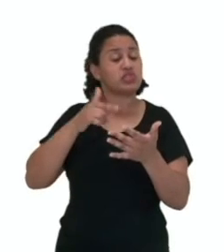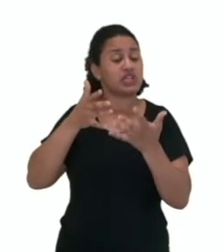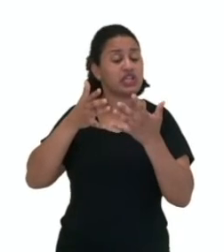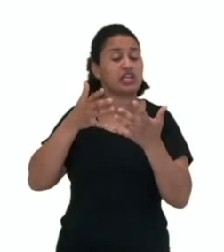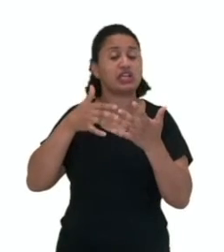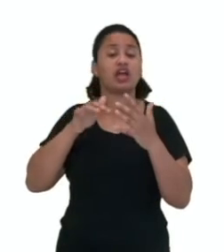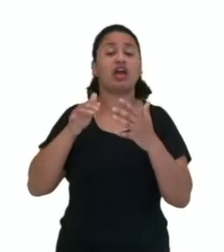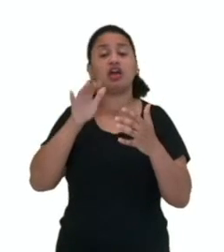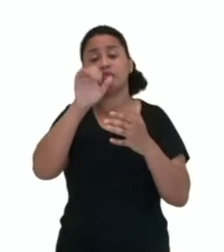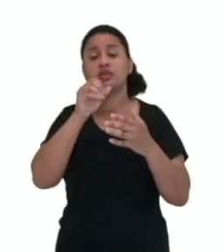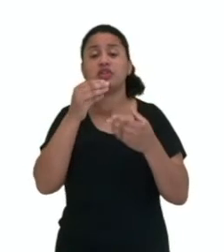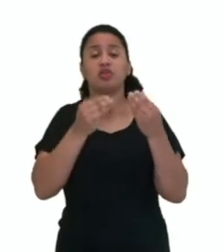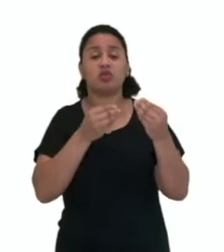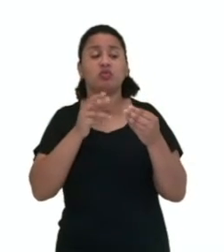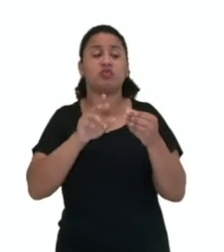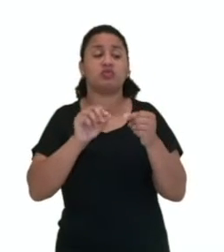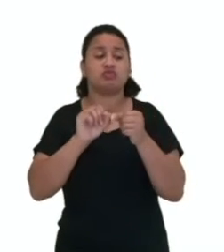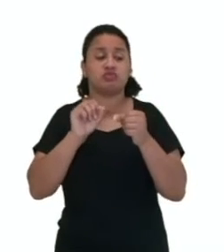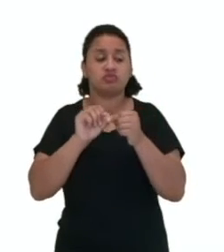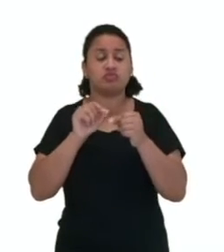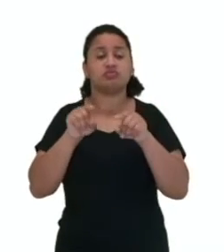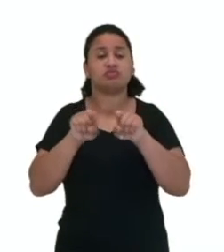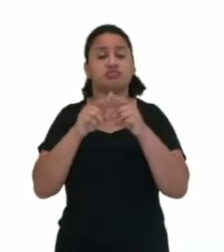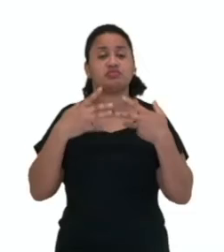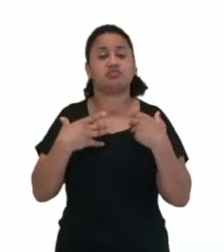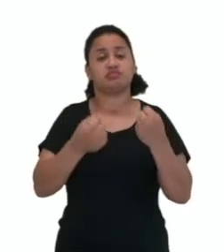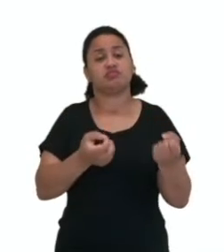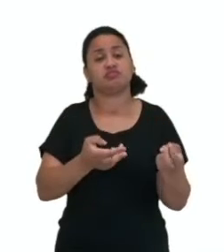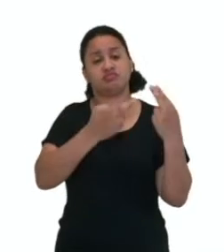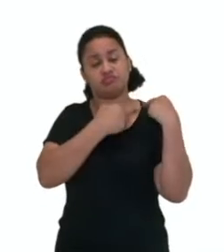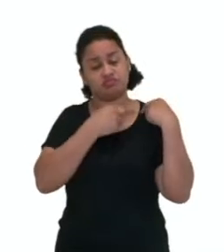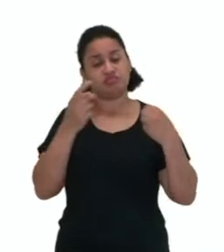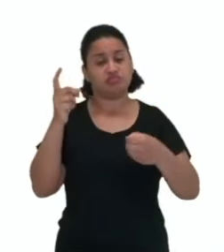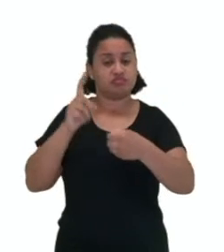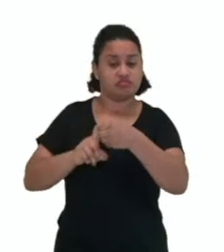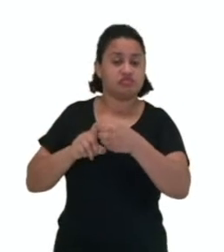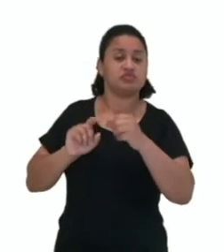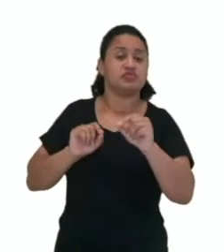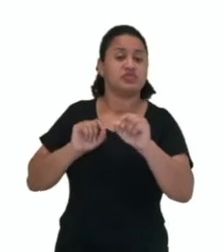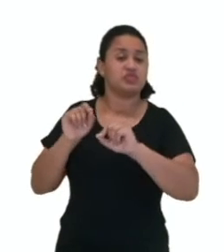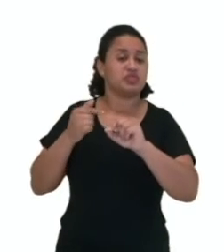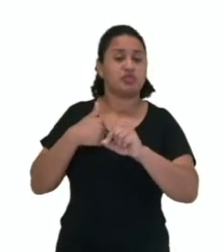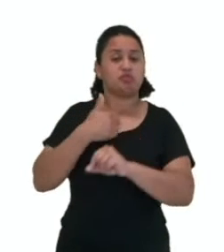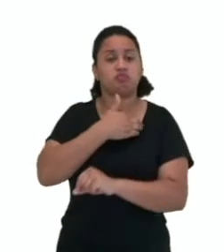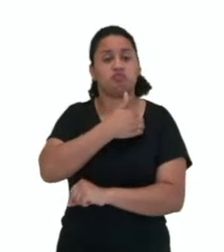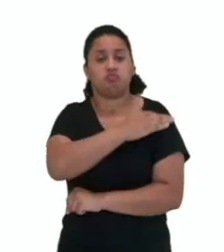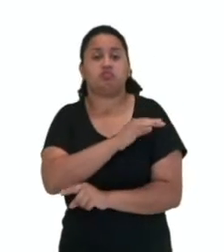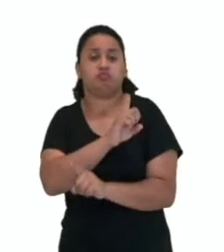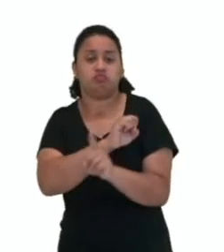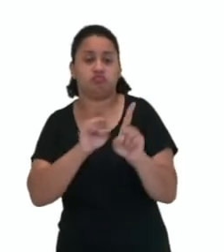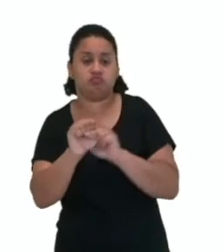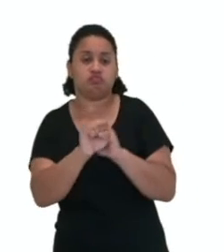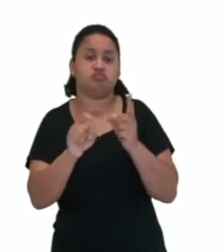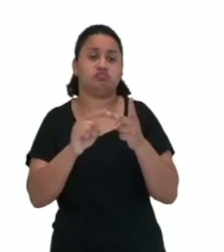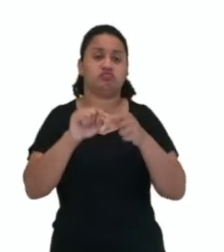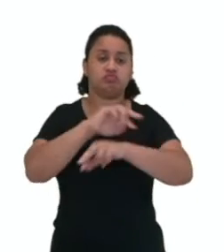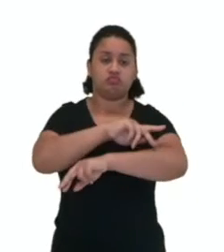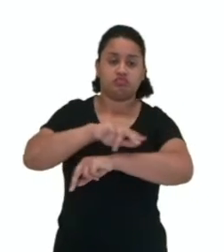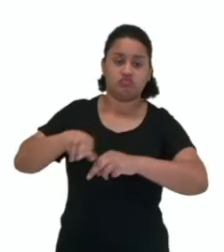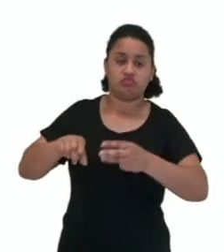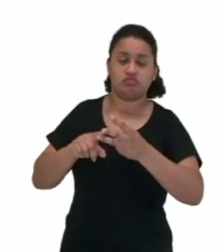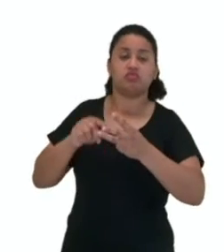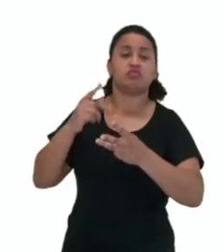e dispostas a aceitar as responsabilidades como sócios, sem discriminação social,